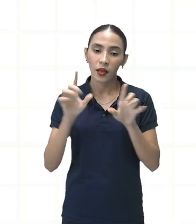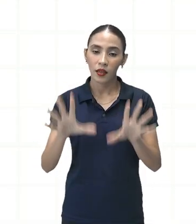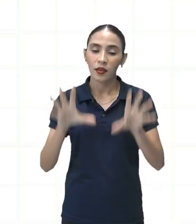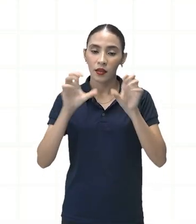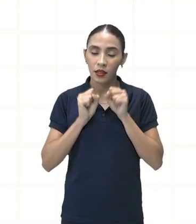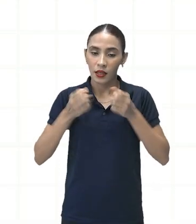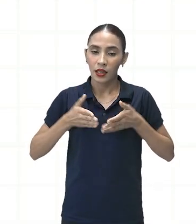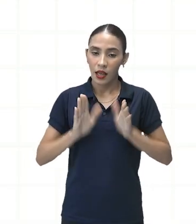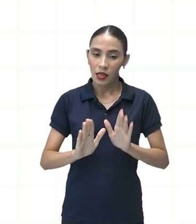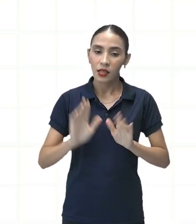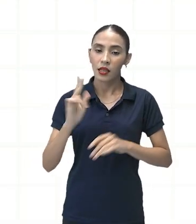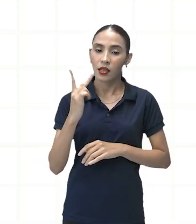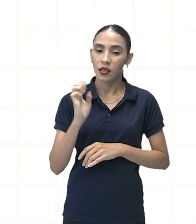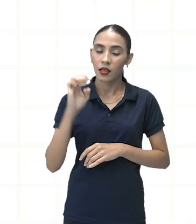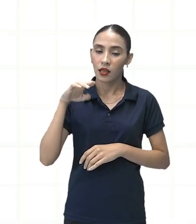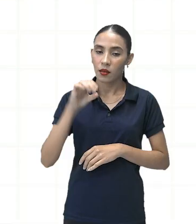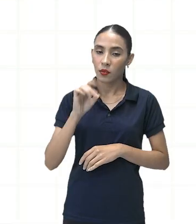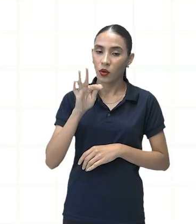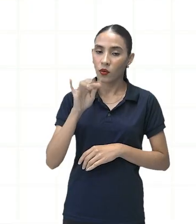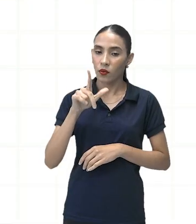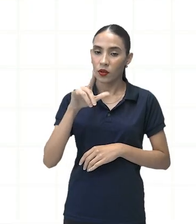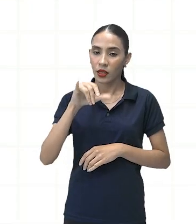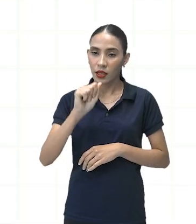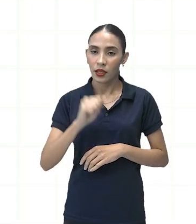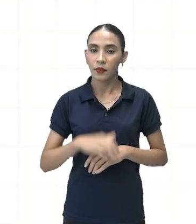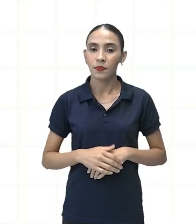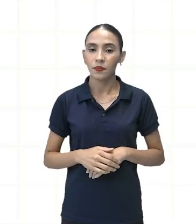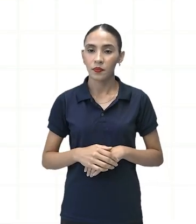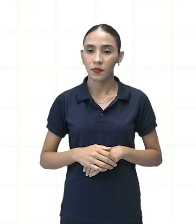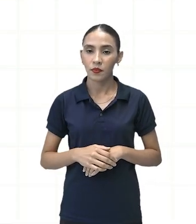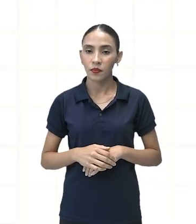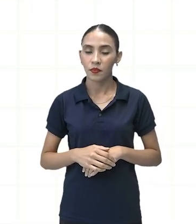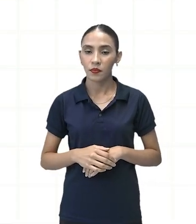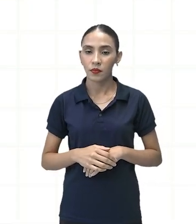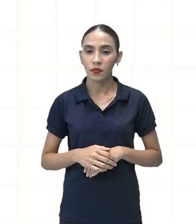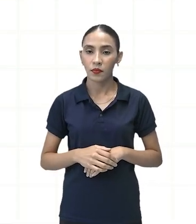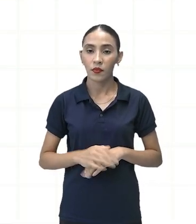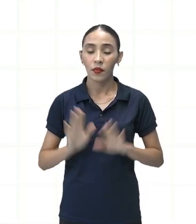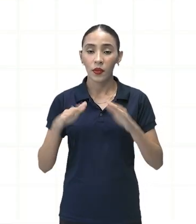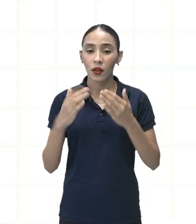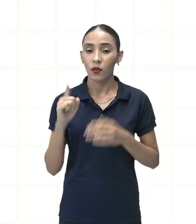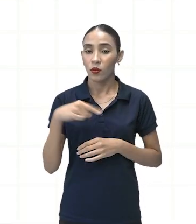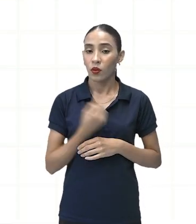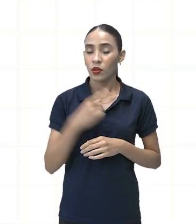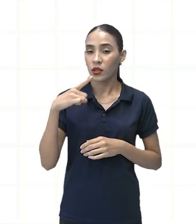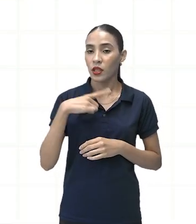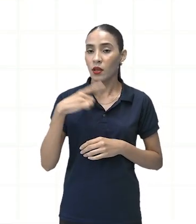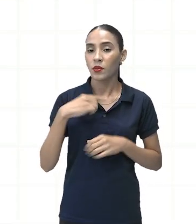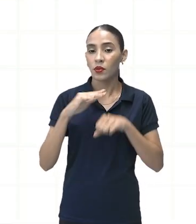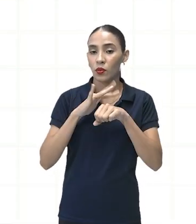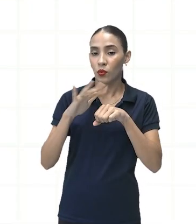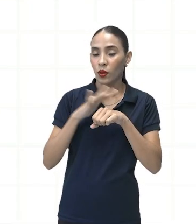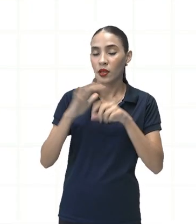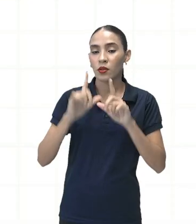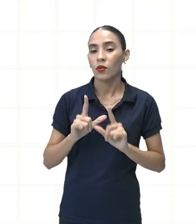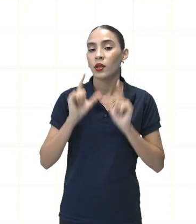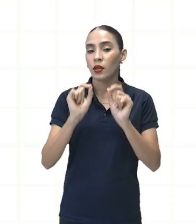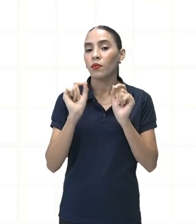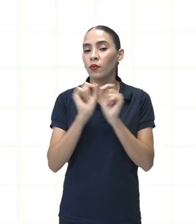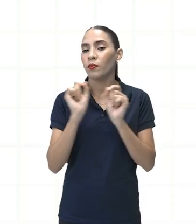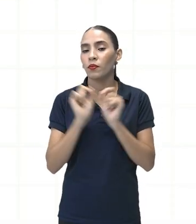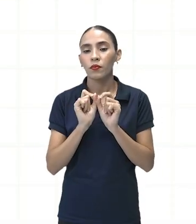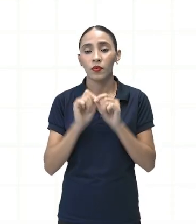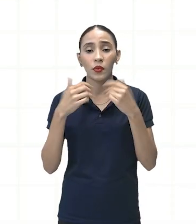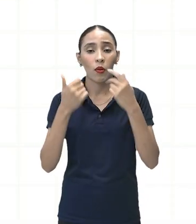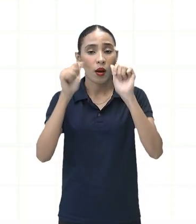de nascer com essa condição da hemofilia. Quando nós temos casos de doenças, o que pode ser feito